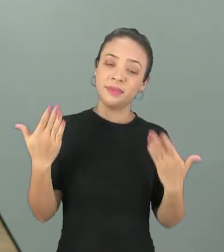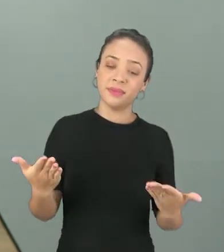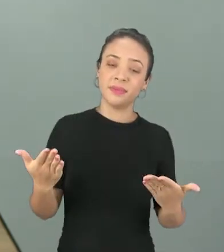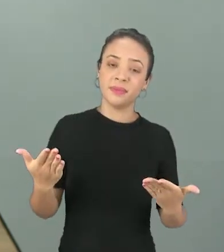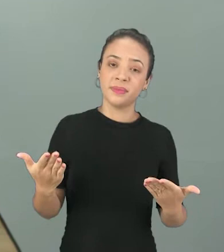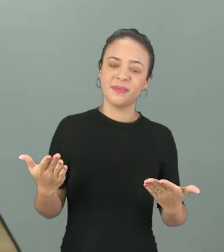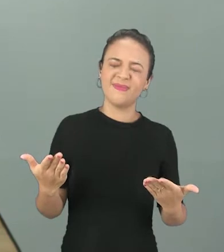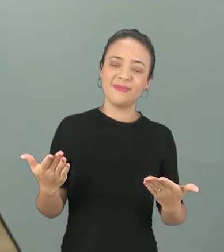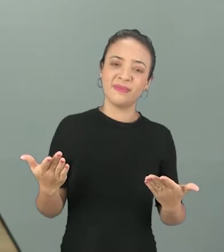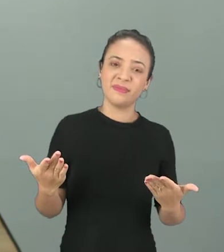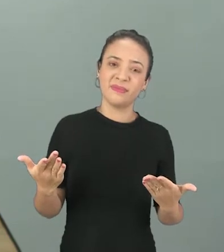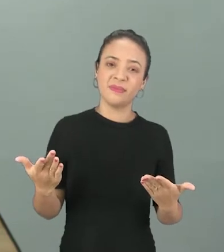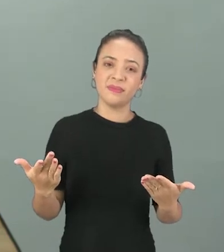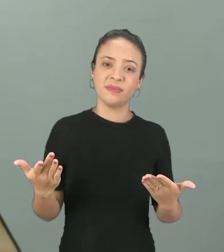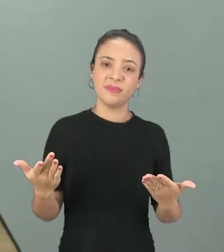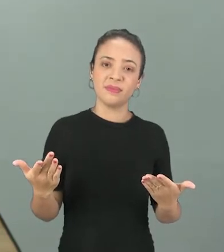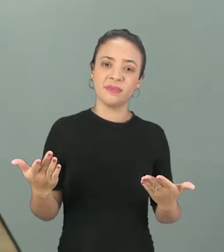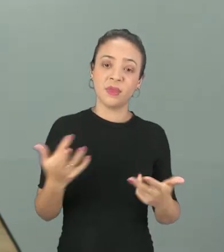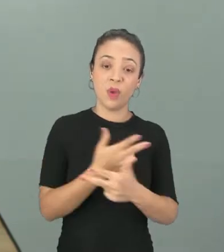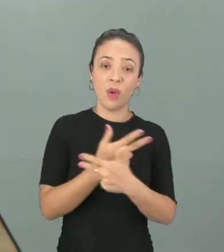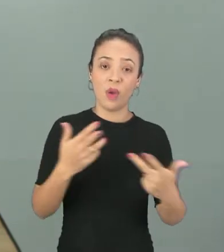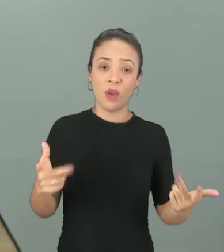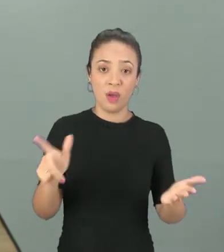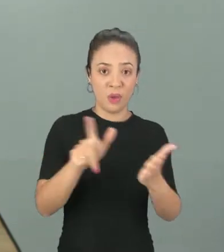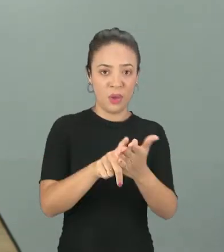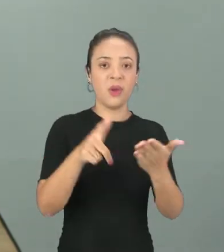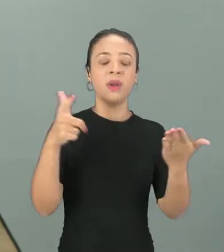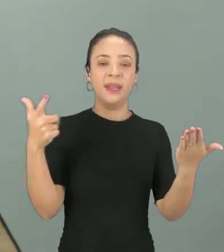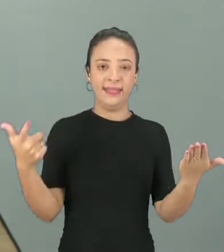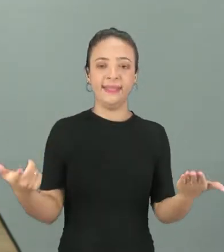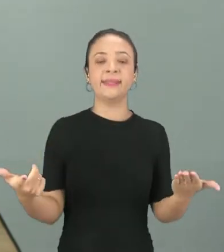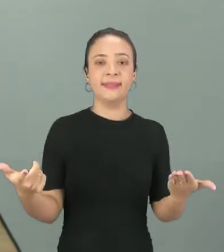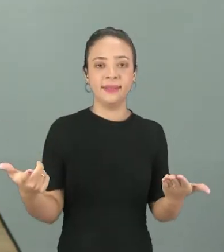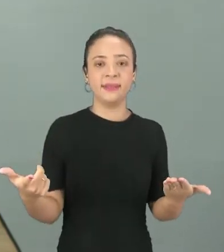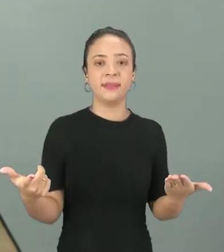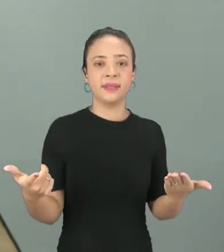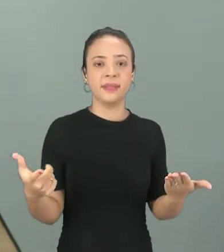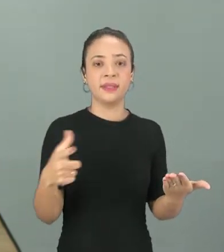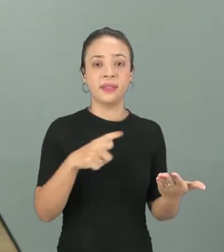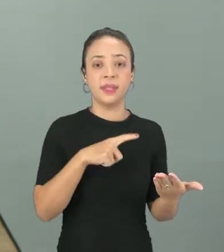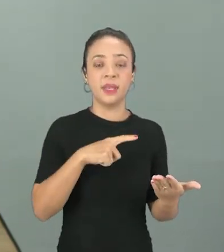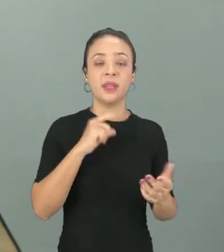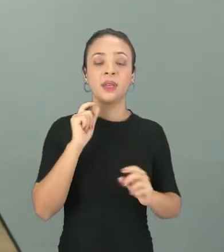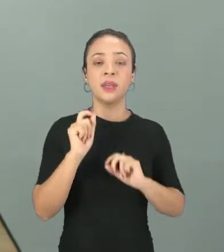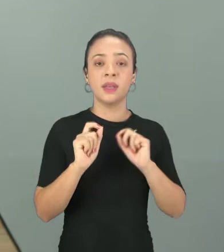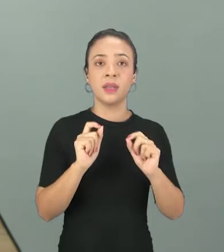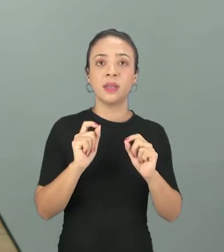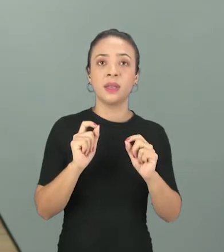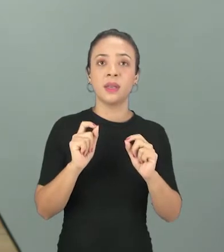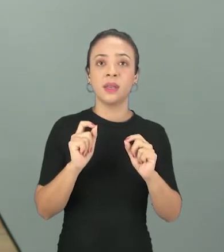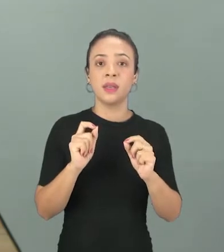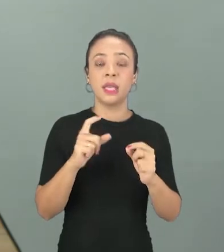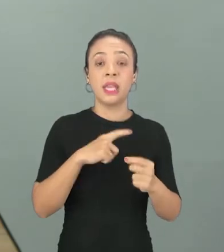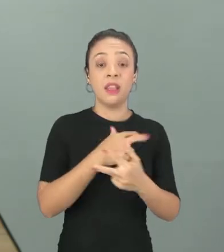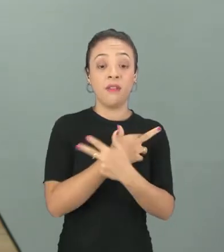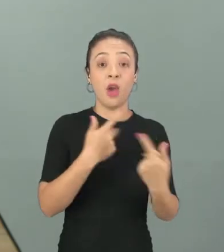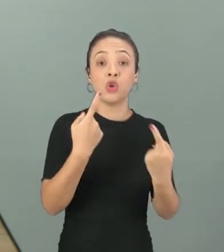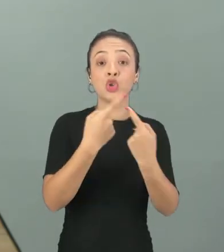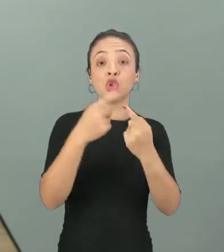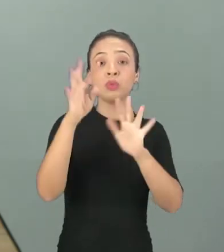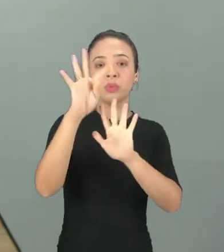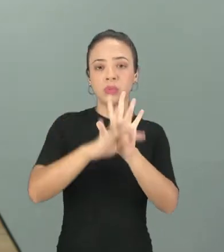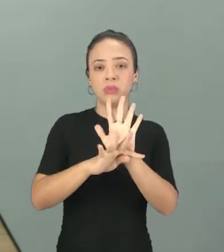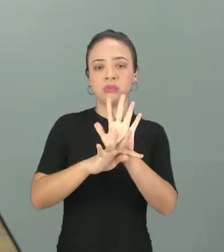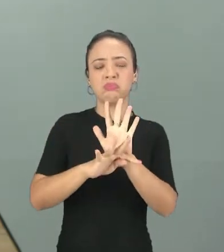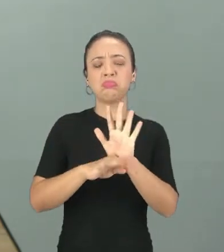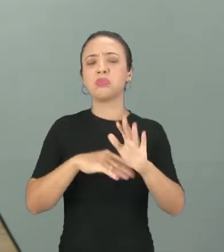os jornais, de um modo geral, ele abrange alguns tipos de textos. Mas